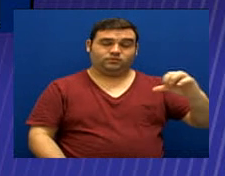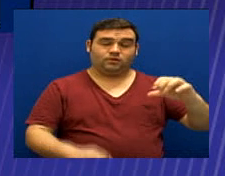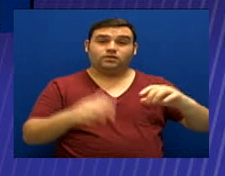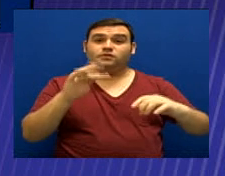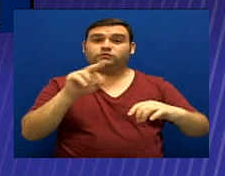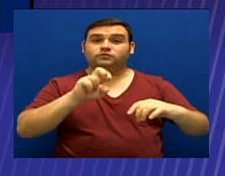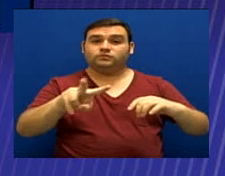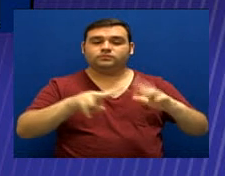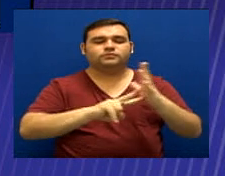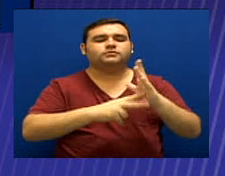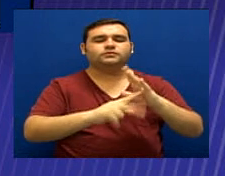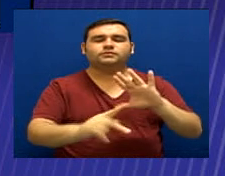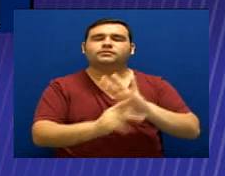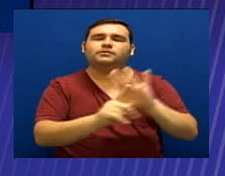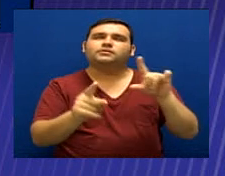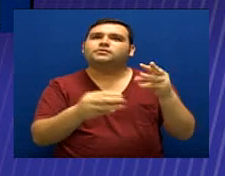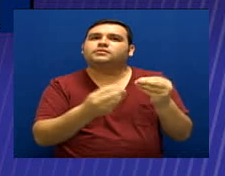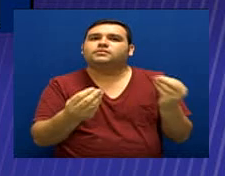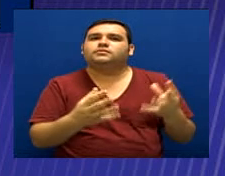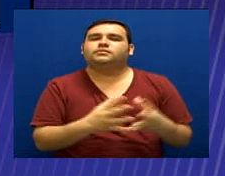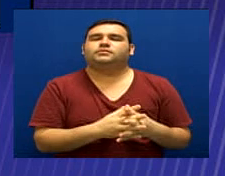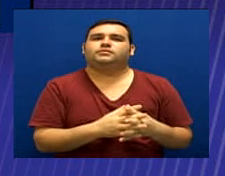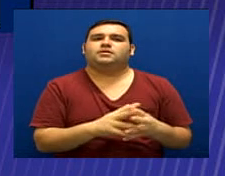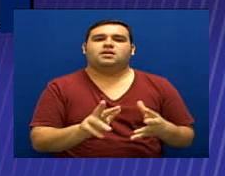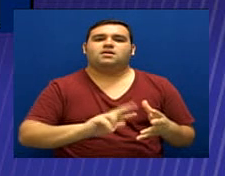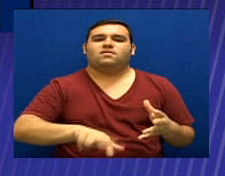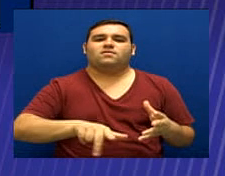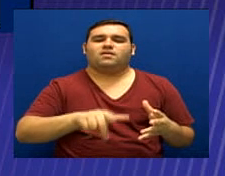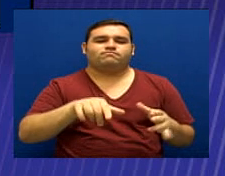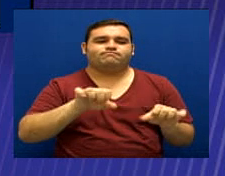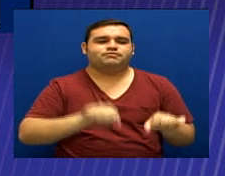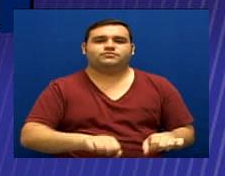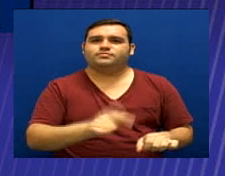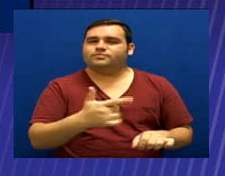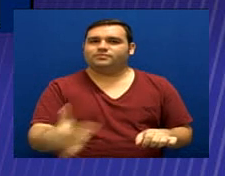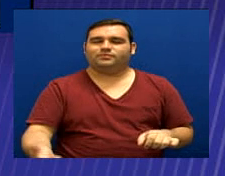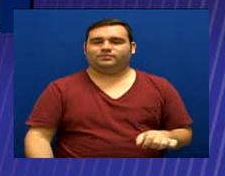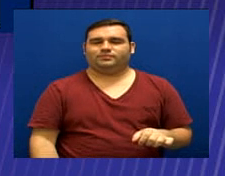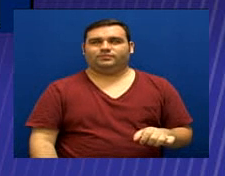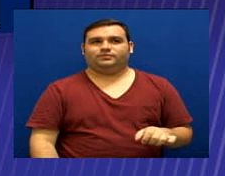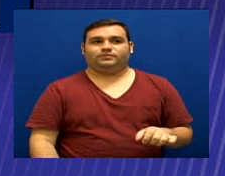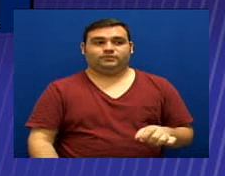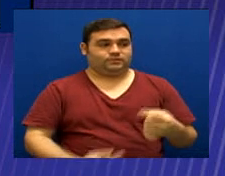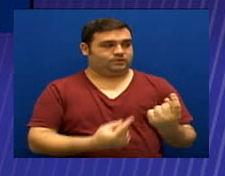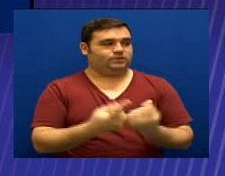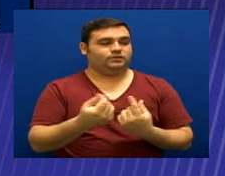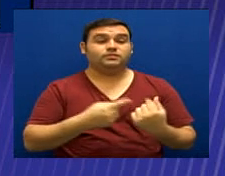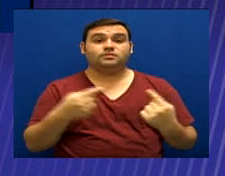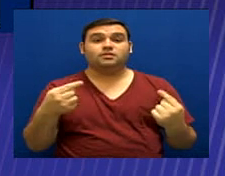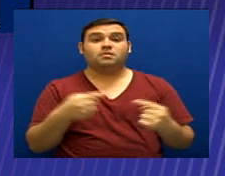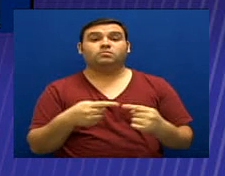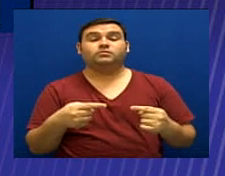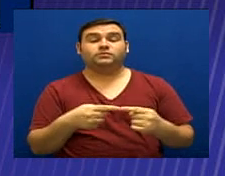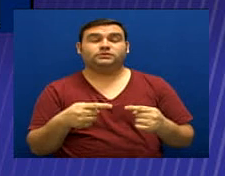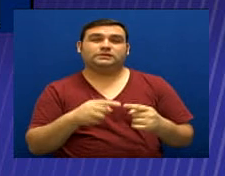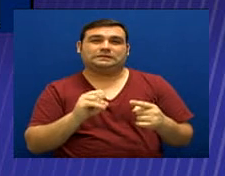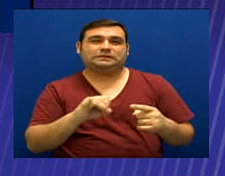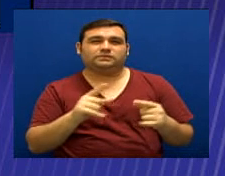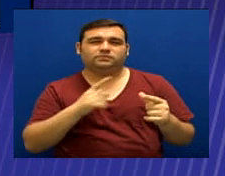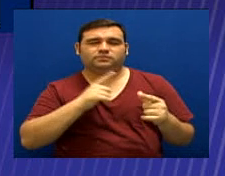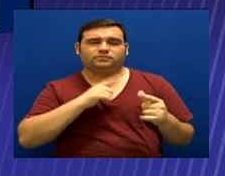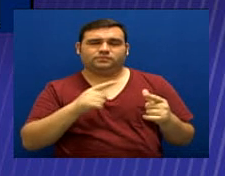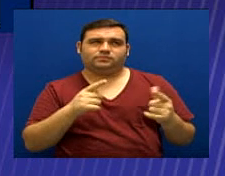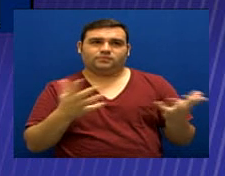funserv previdência não não é mais reconhecido ou seja esse valor se entraria se fosse entrar